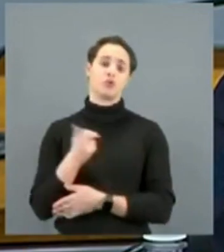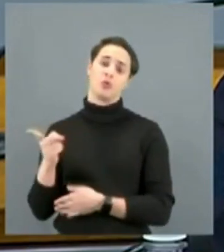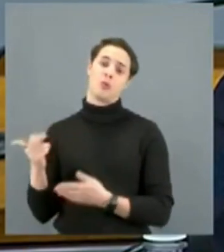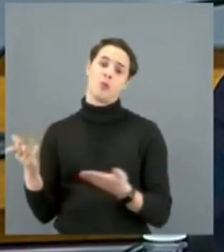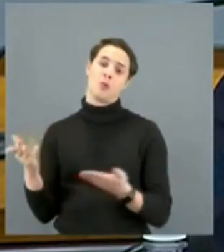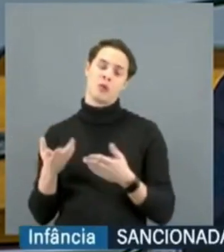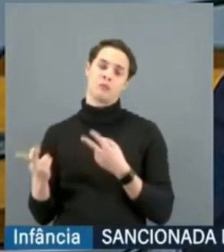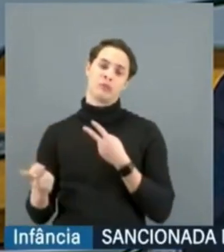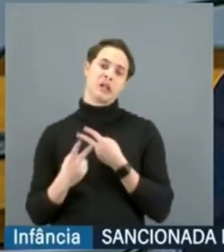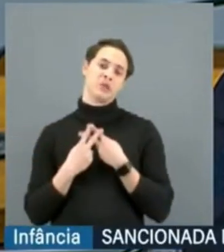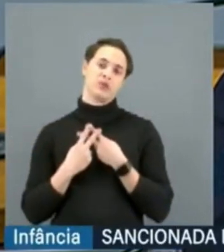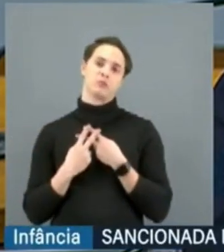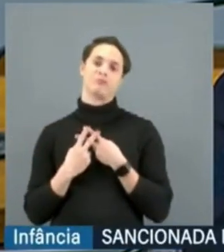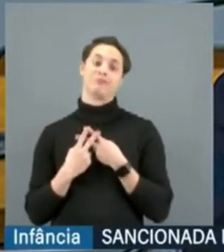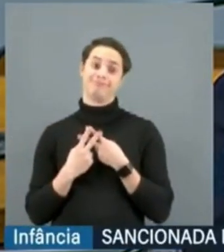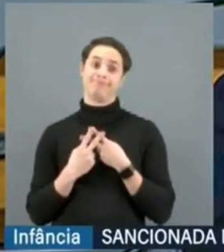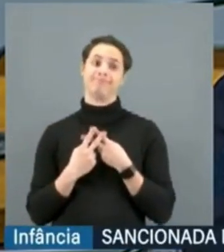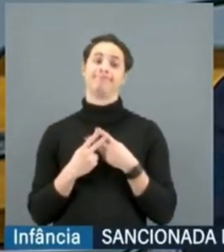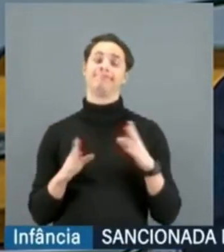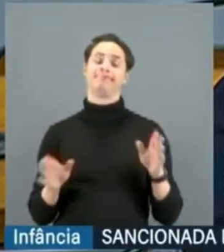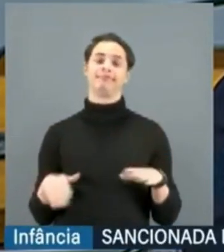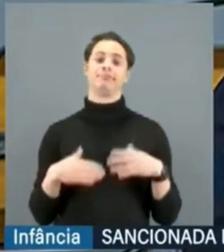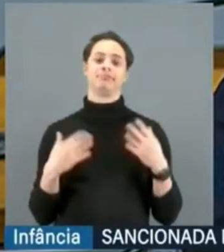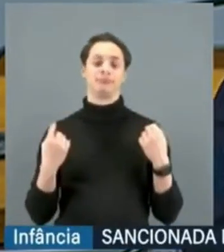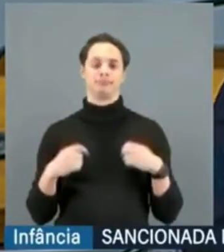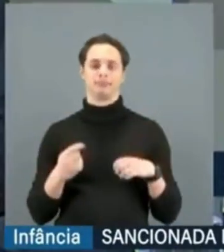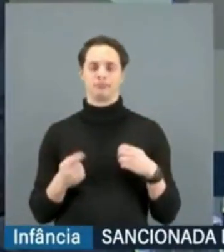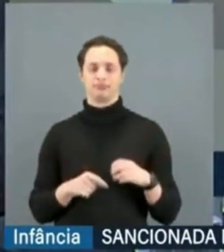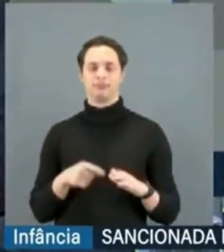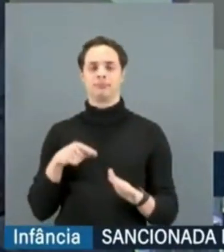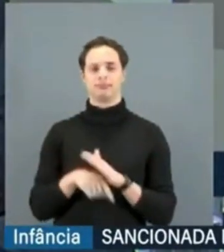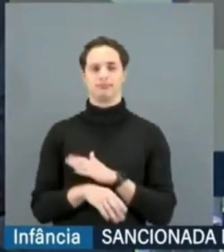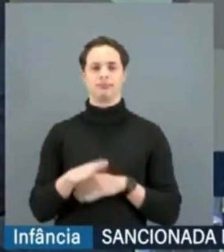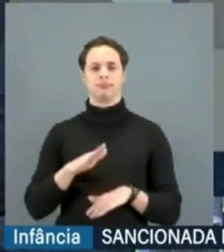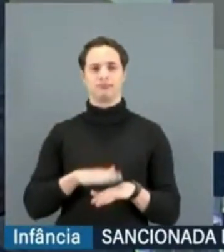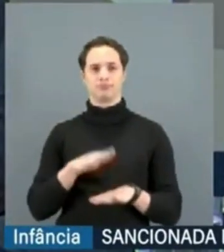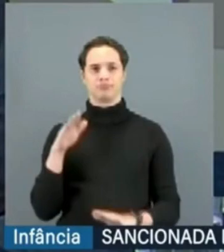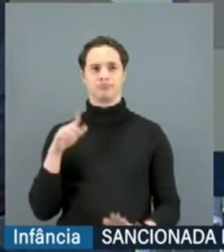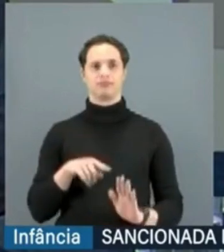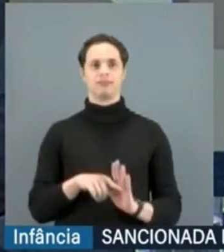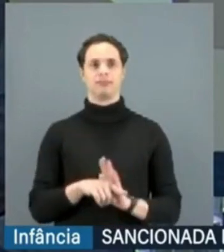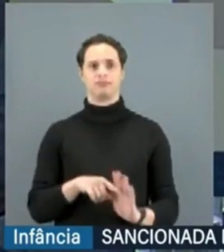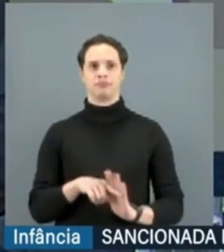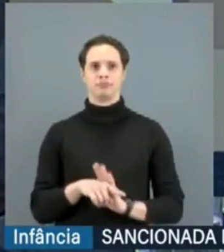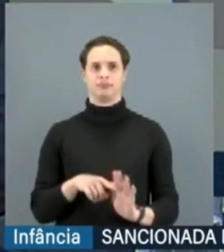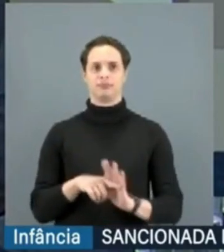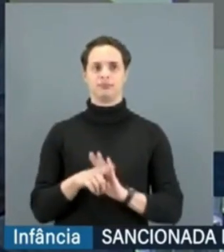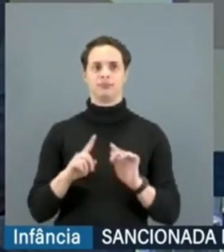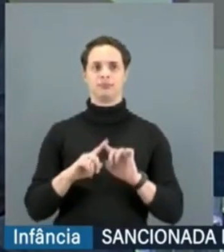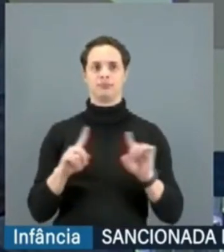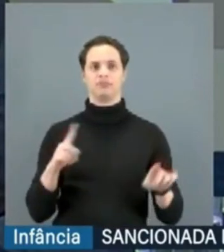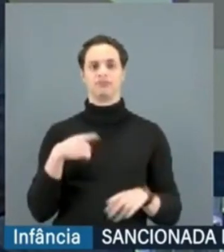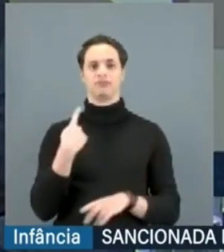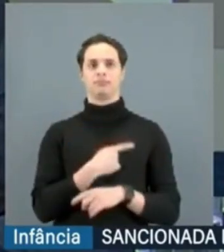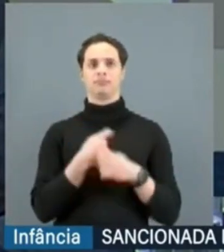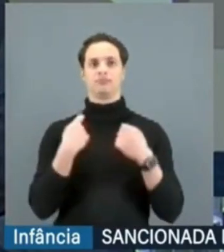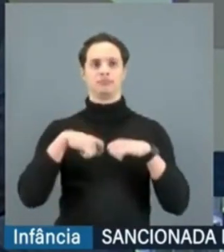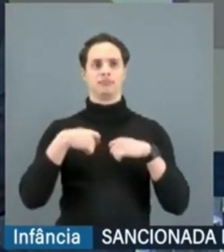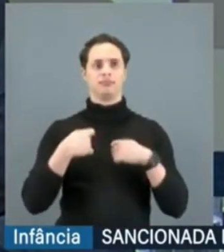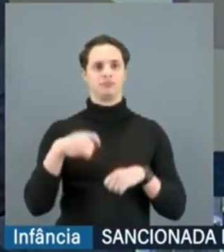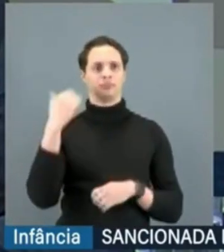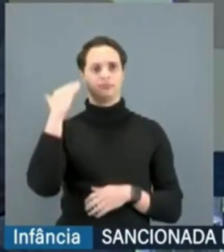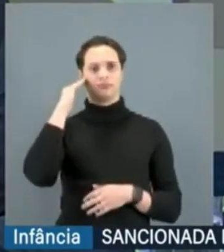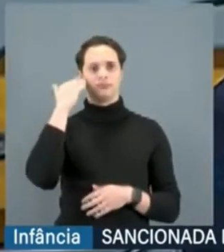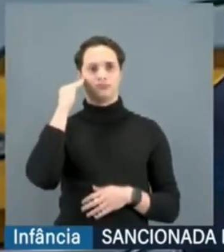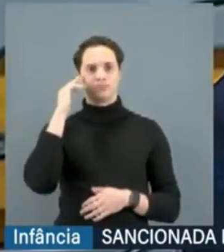hoje? Então, nós temos sim que aprofundar as investigações, mas nós temos que entender que